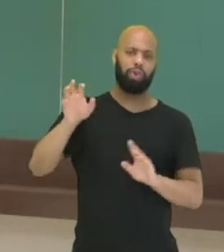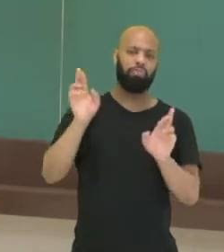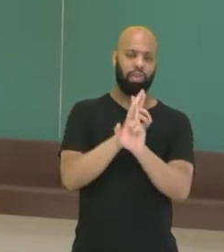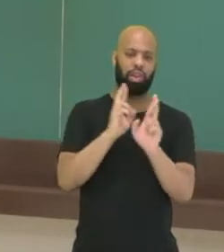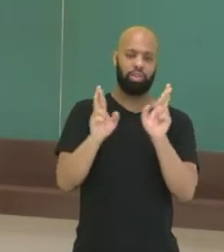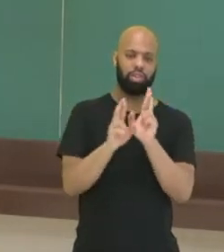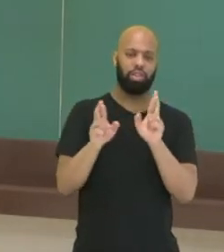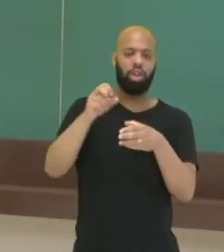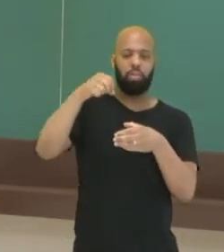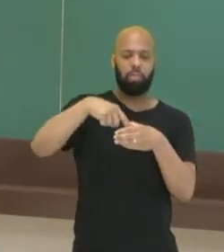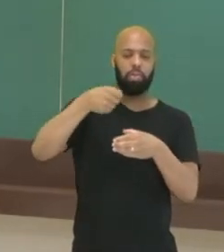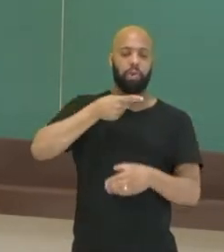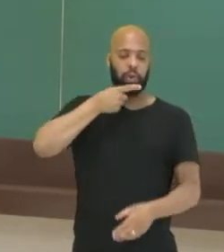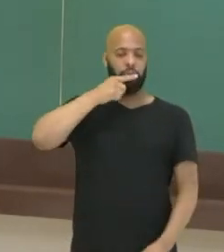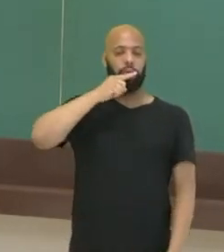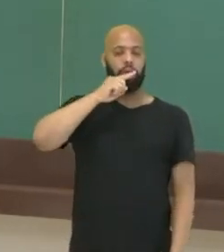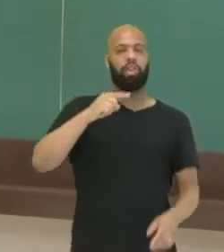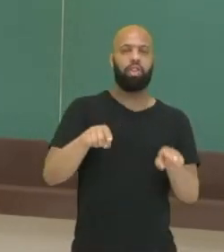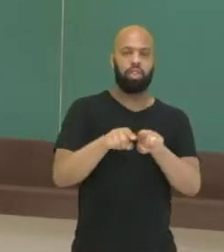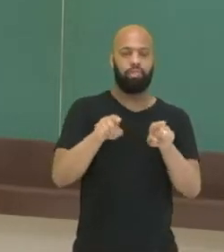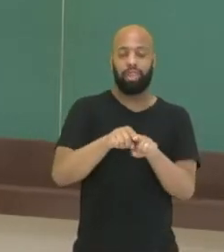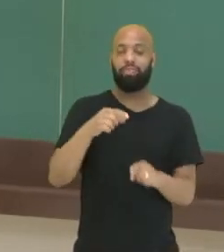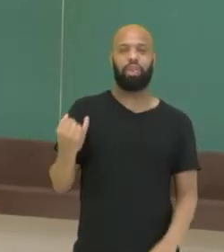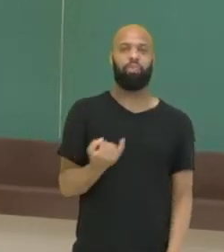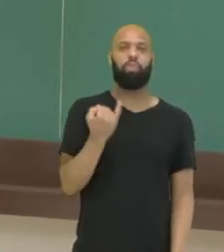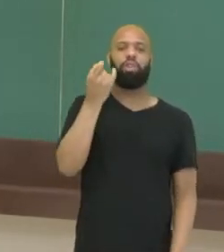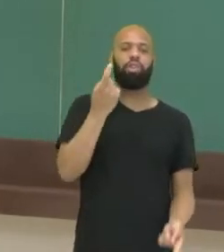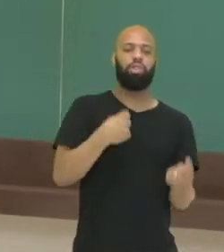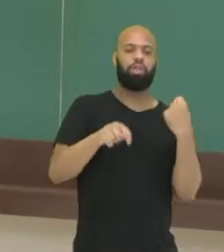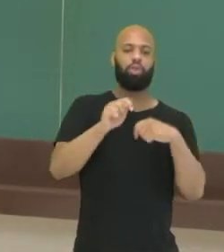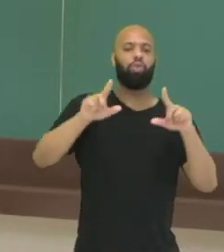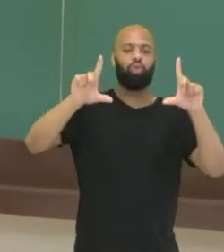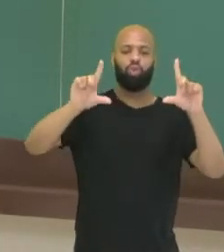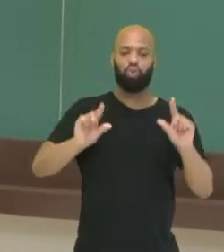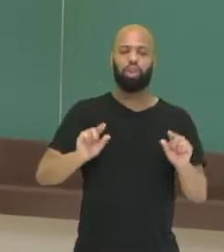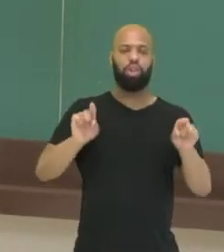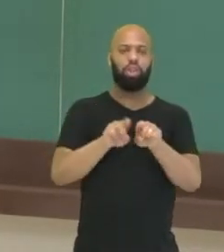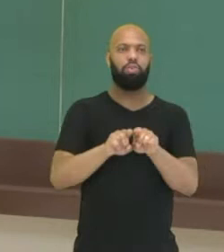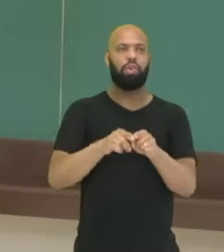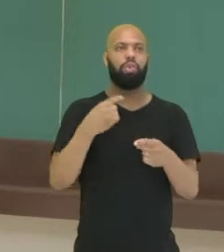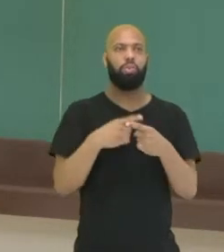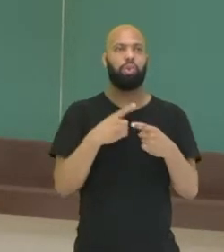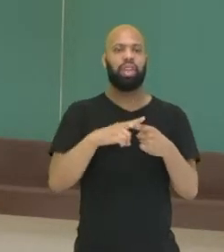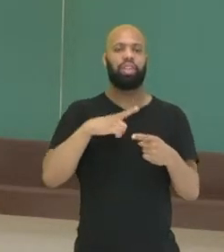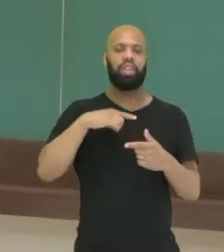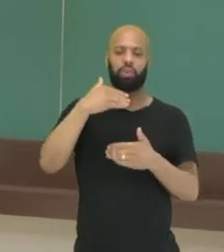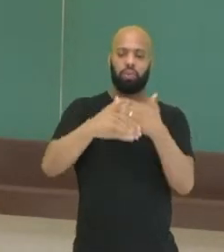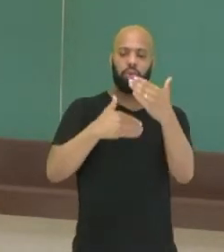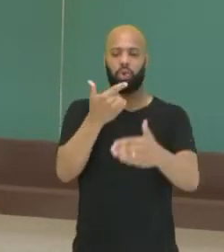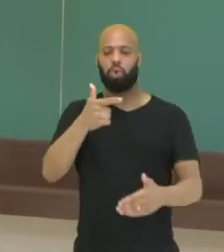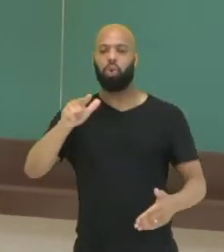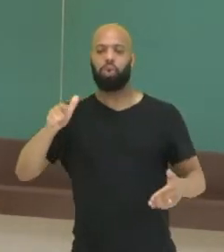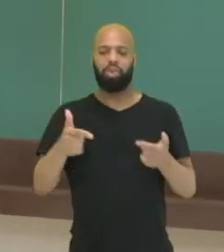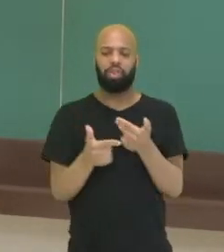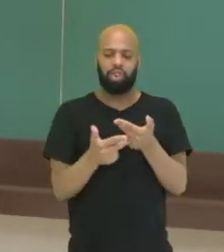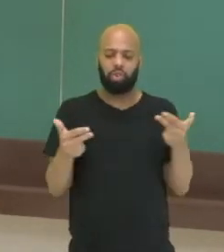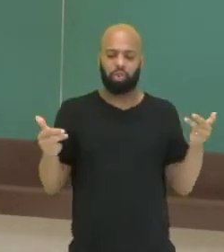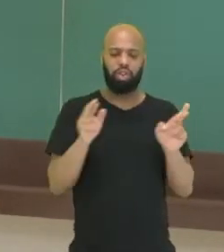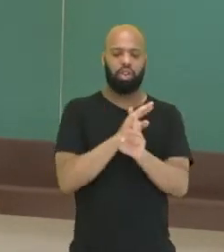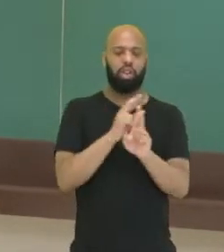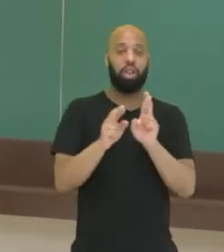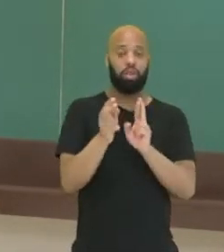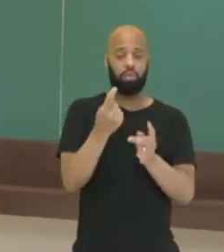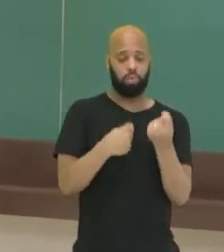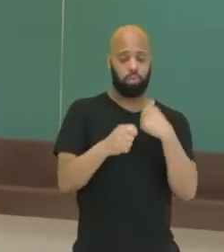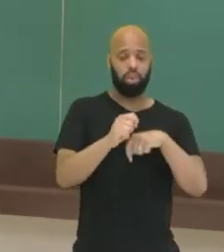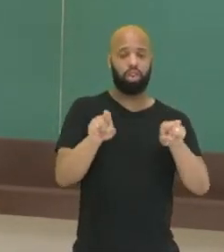do cultivo de cana-de-açúcar, a importância econômica dessa atividade, porque passam a se desenvolver outras atividades econômicas que